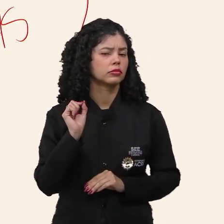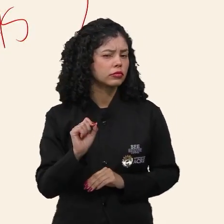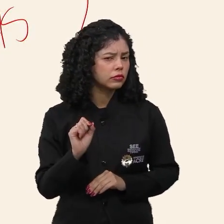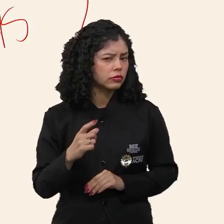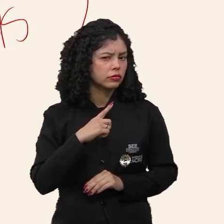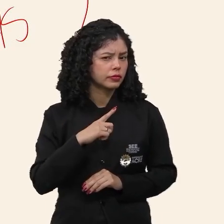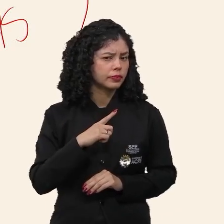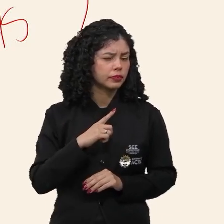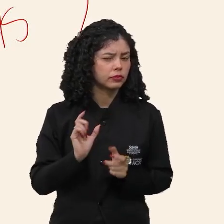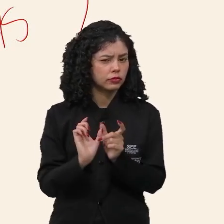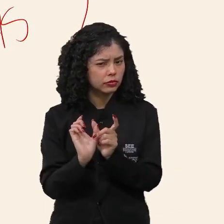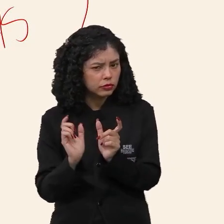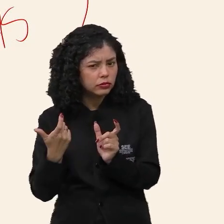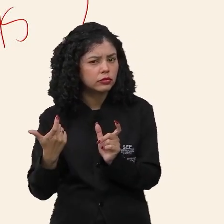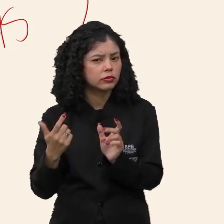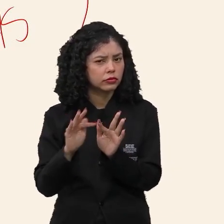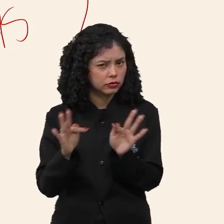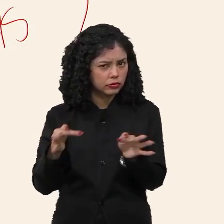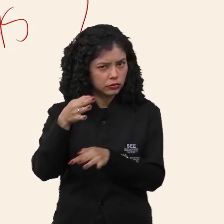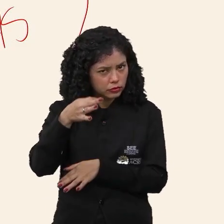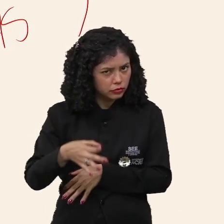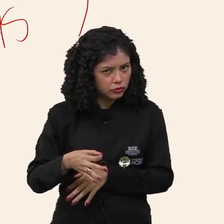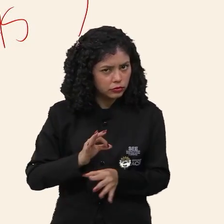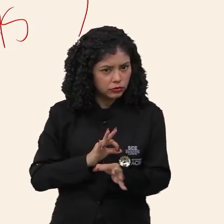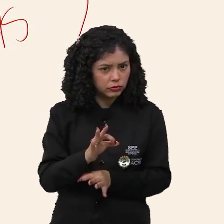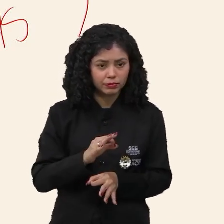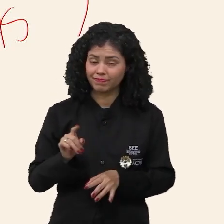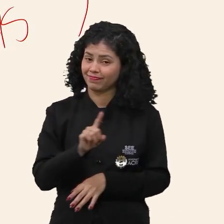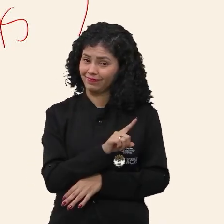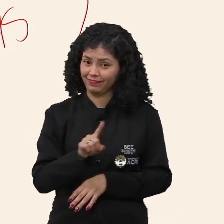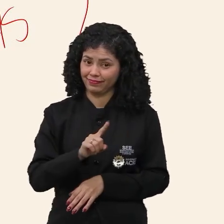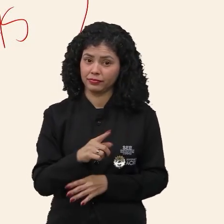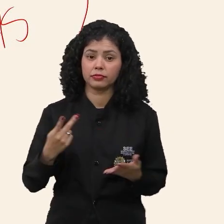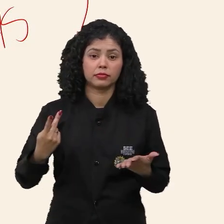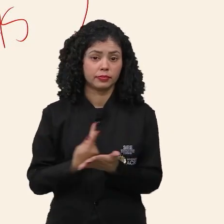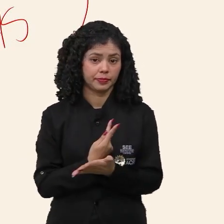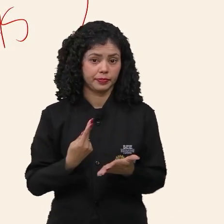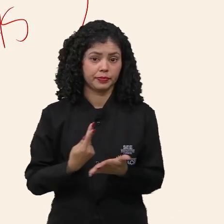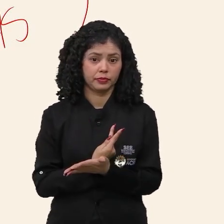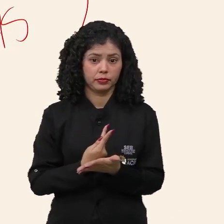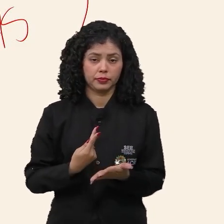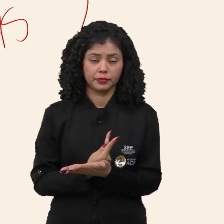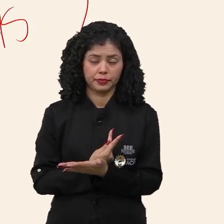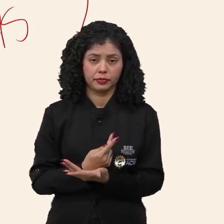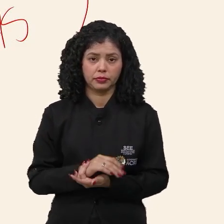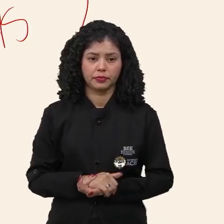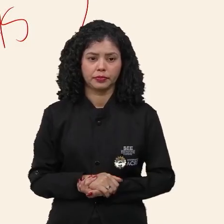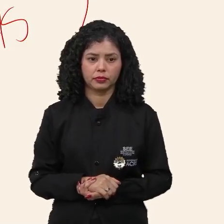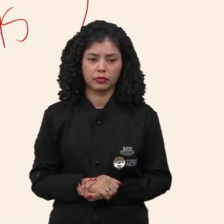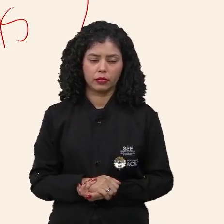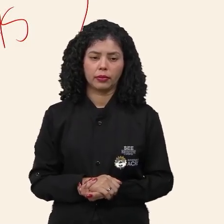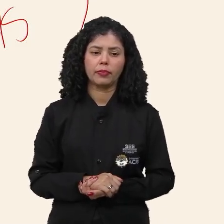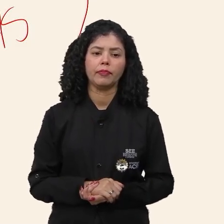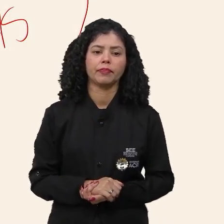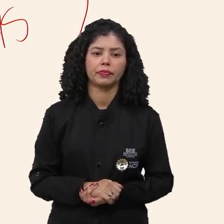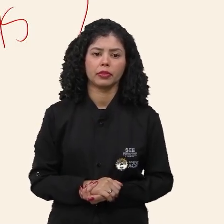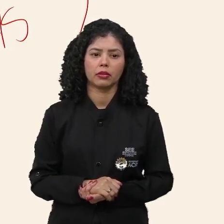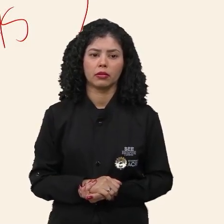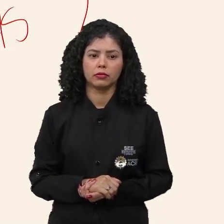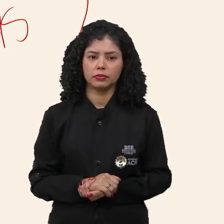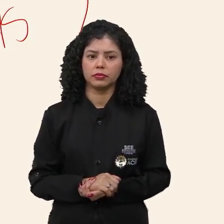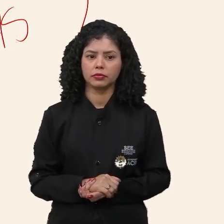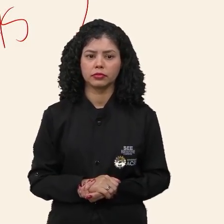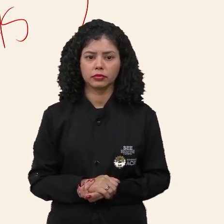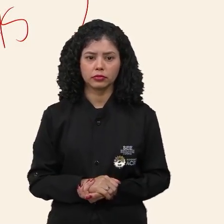sintaticamente essa frase ela está bem organizada? Não, ela vai considerar o quê? errada, vai considerar